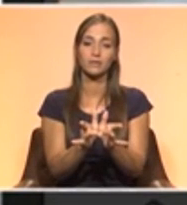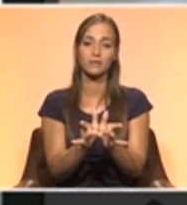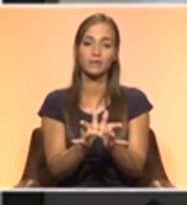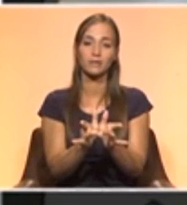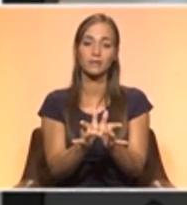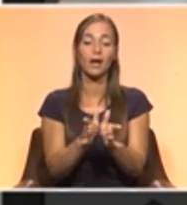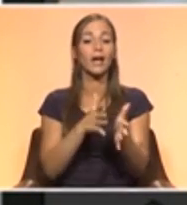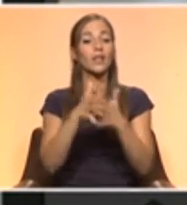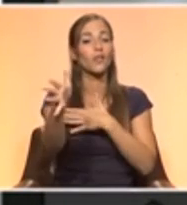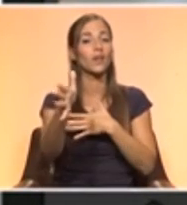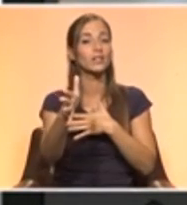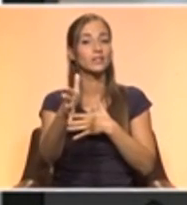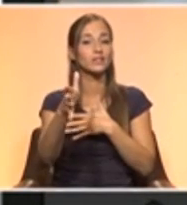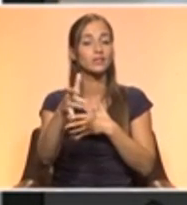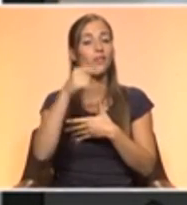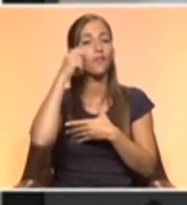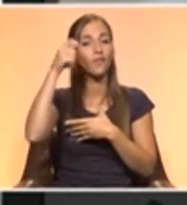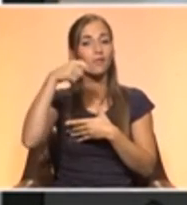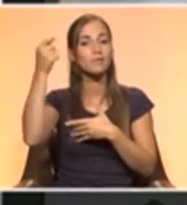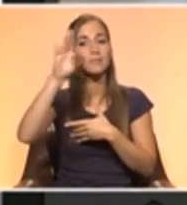é através de vídeo saberem mais sobre estas matérias rard